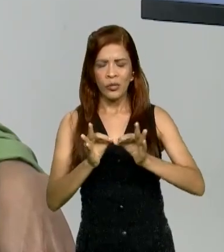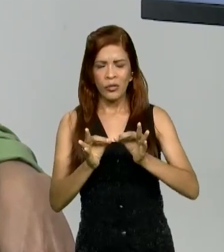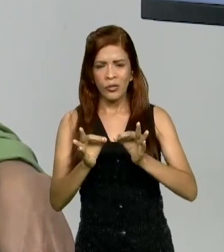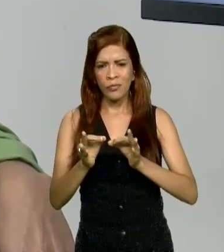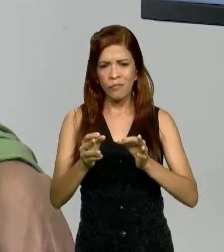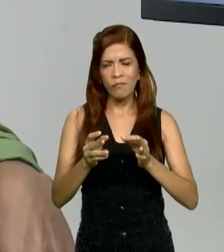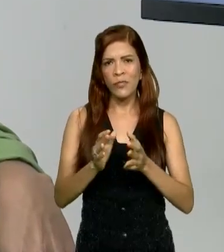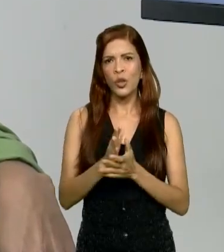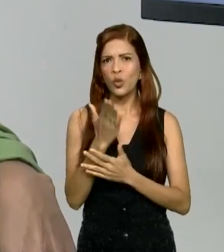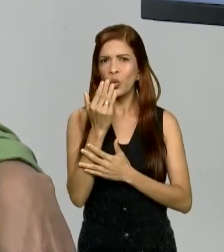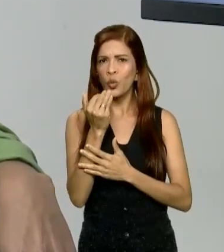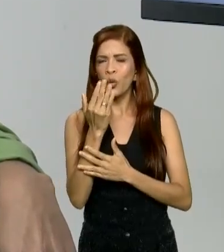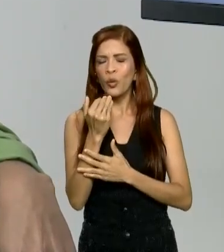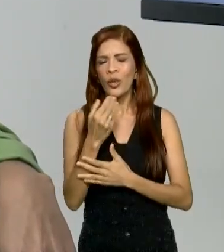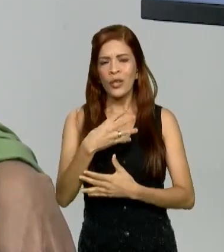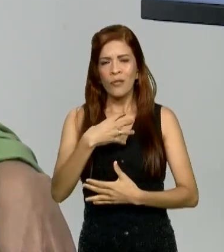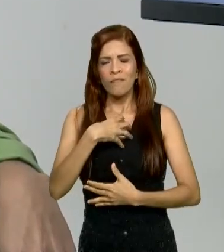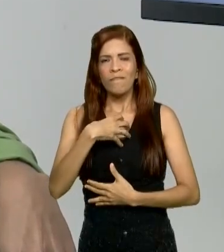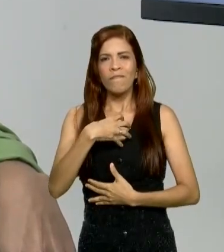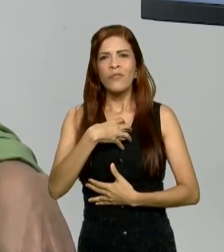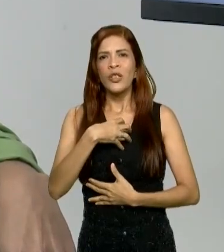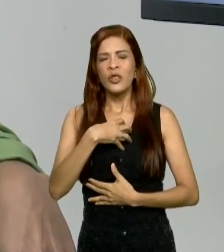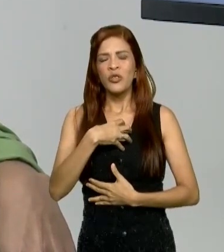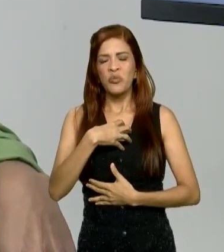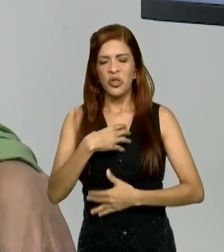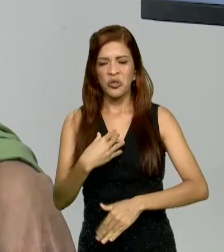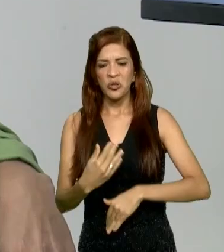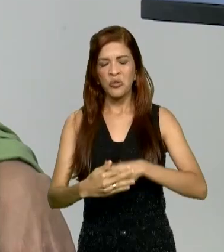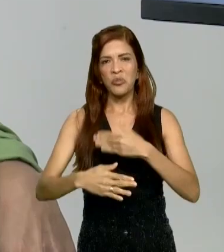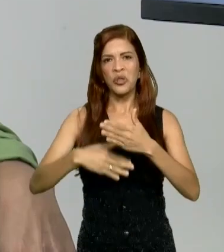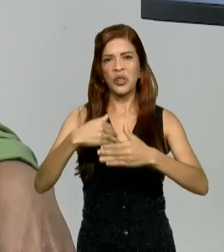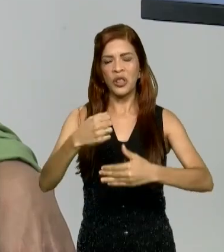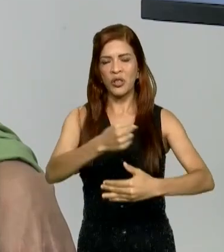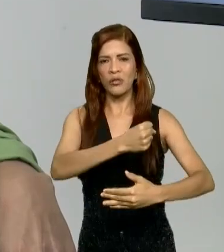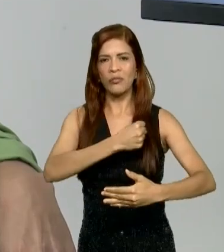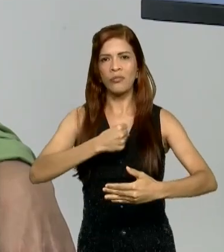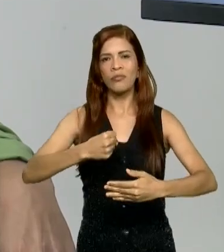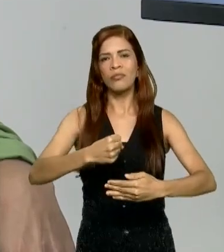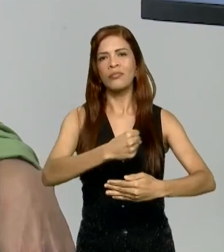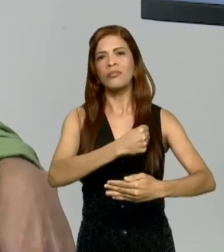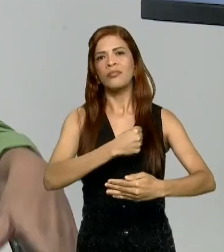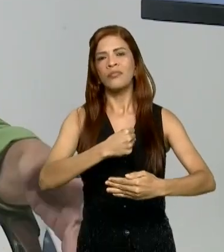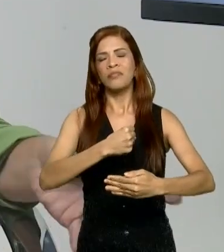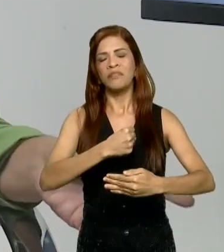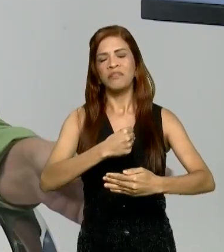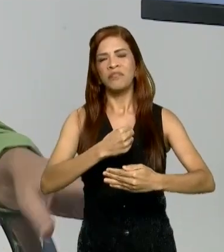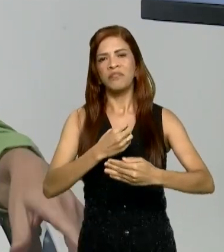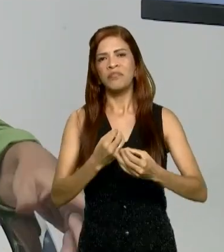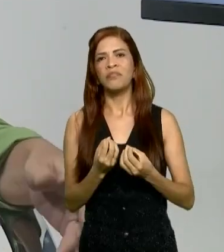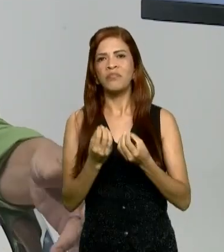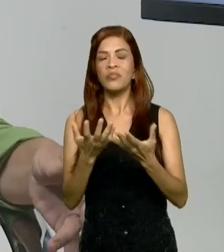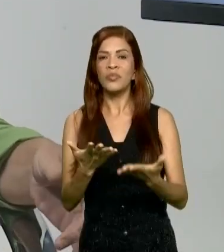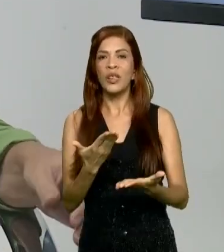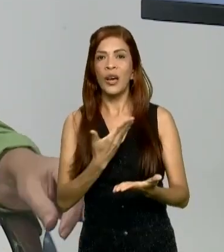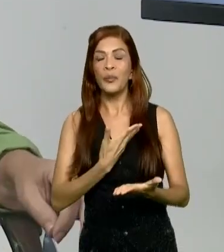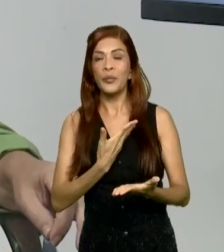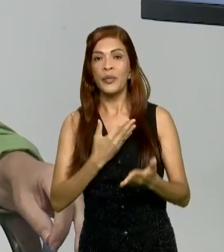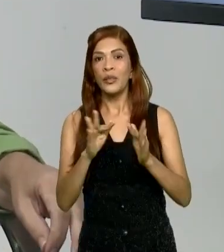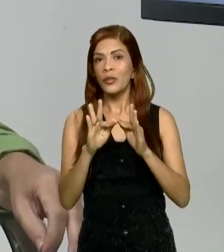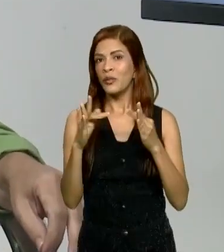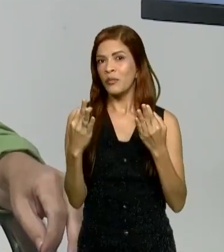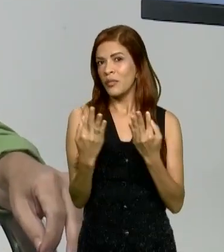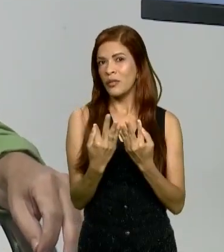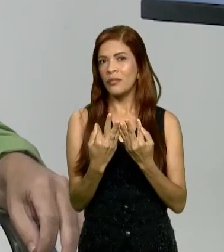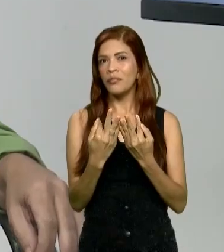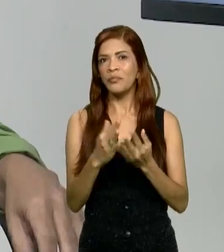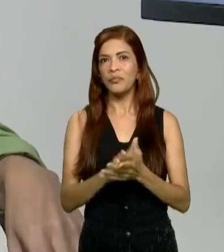e todo o sentimento que envolve o processo de cozinhar para alimentar amigos, familiares, enfim, pessoas